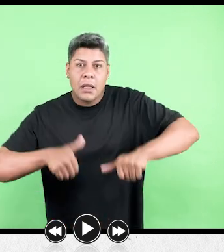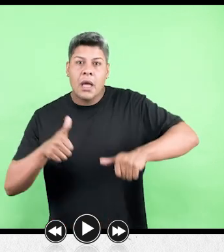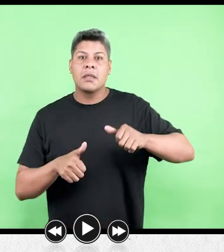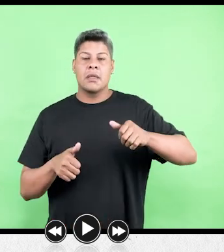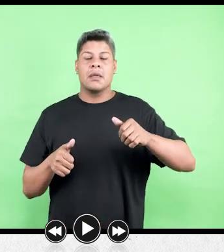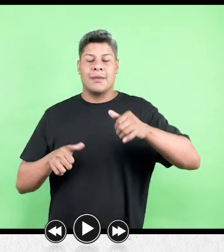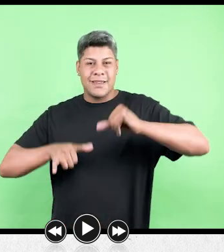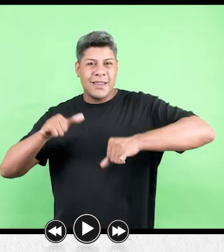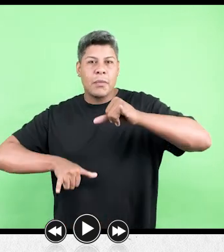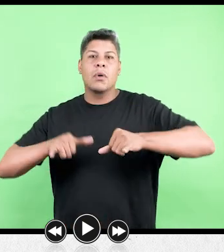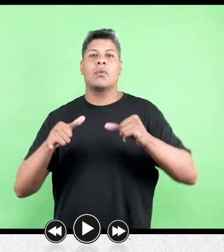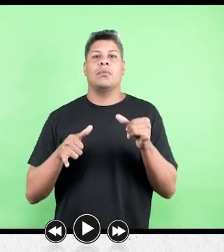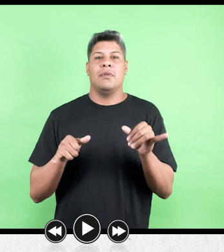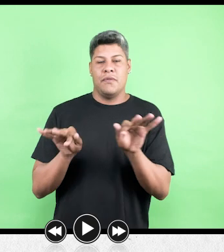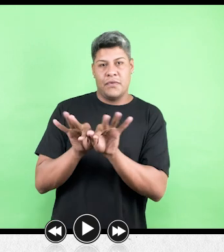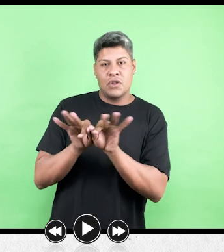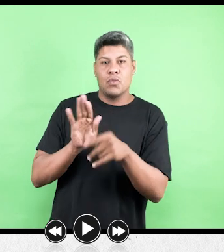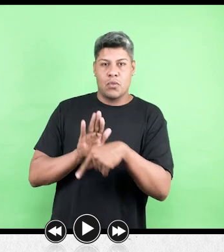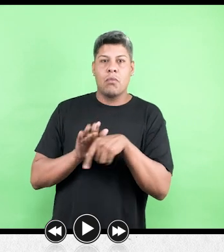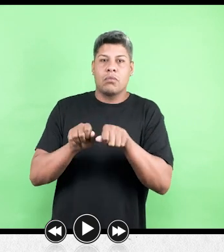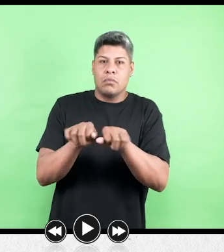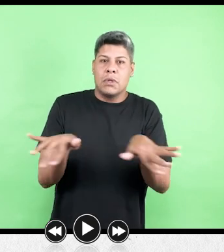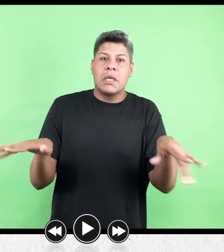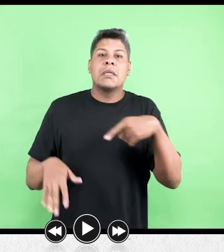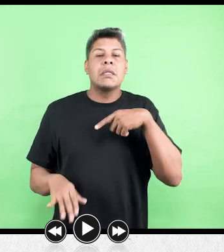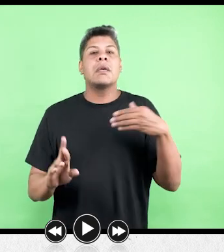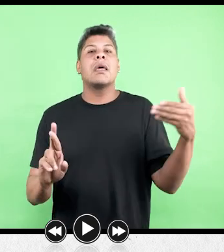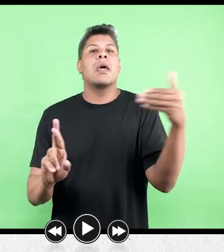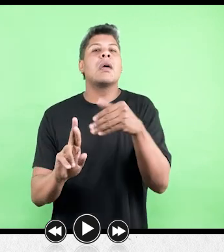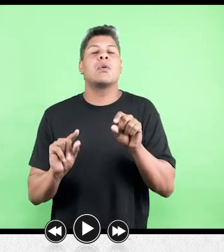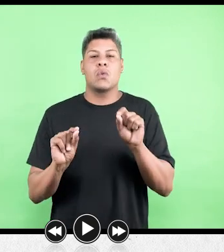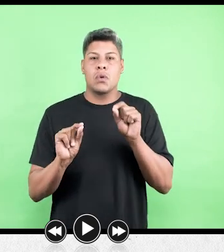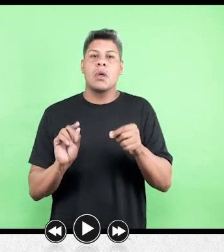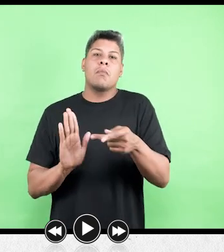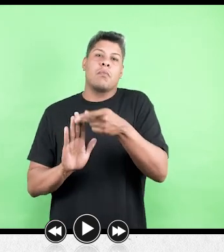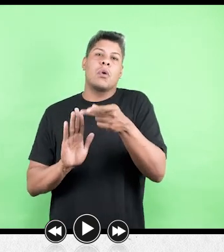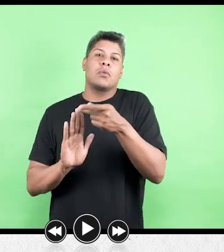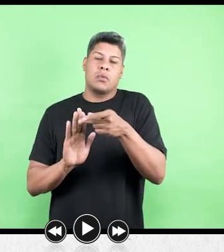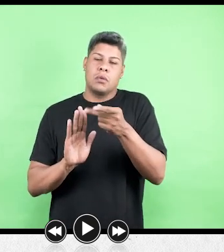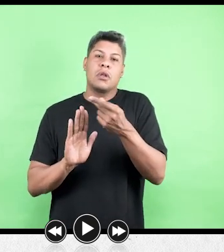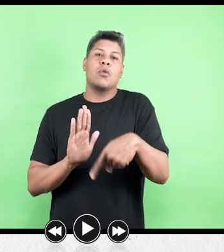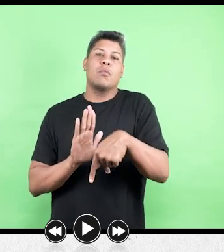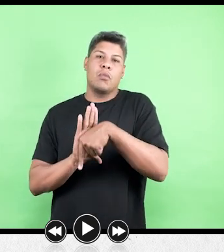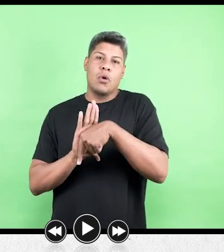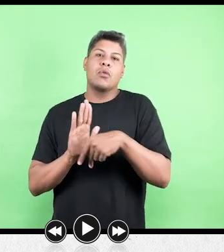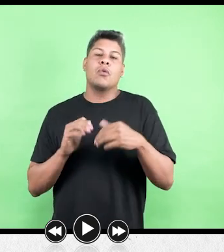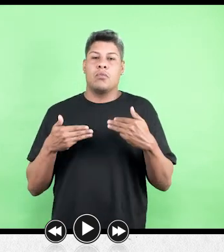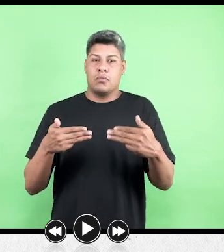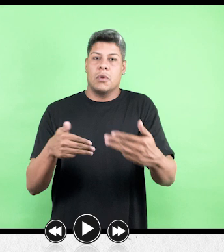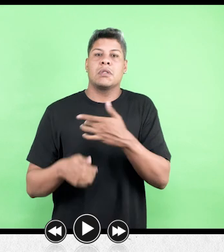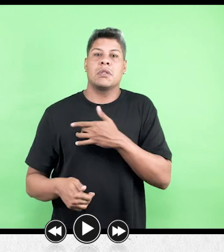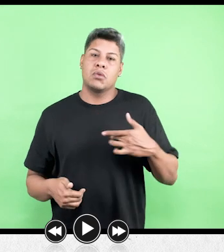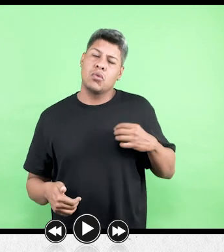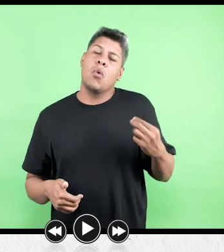e microbiológica da água de saída da estação, tendo como referência a portaria de potabilidade do Ministério da